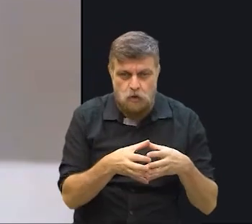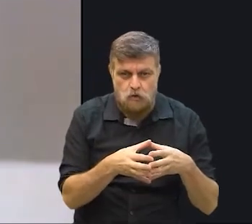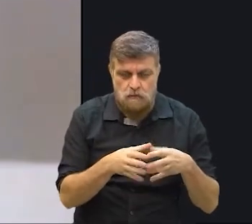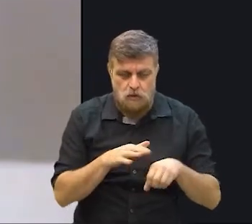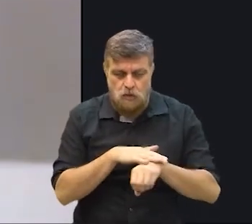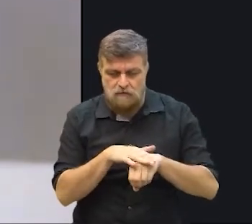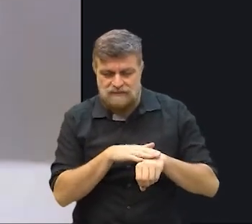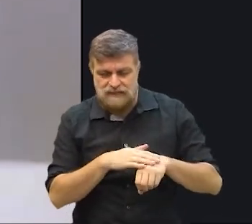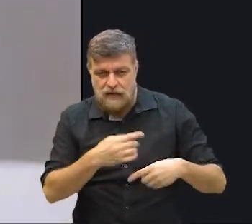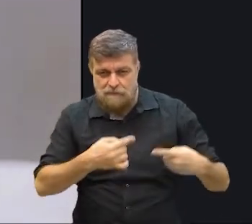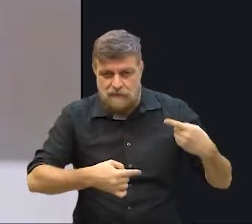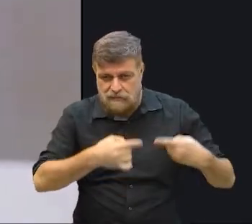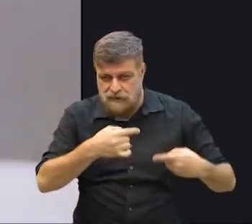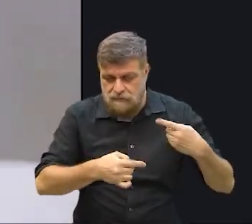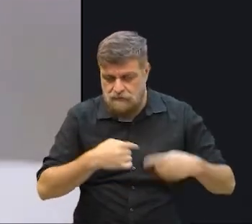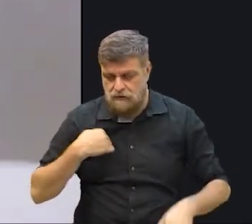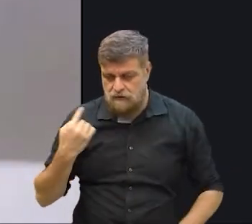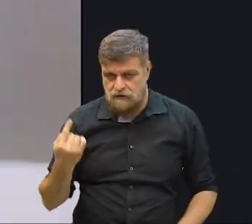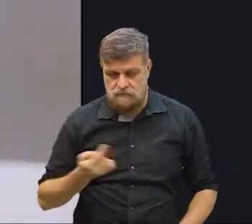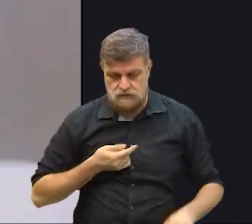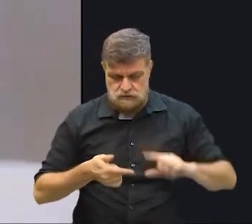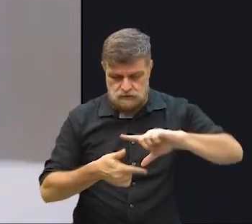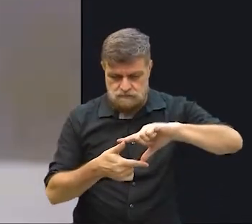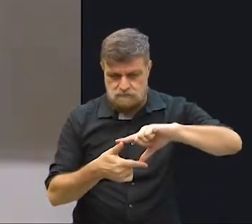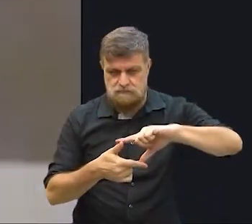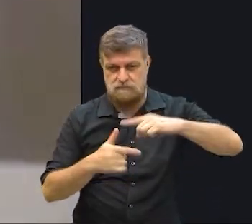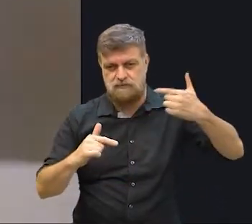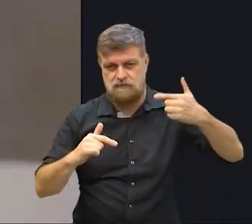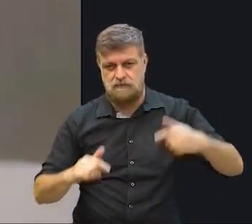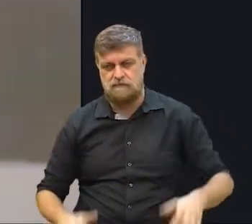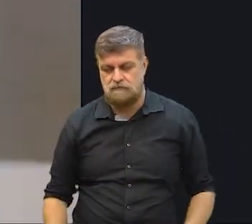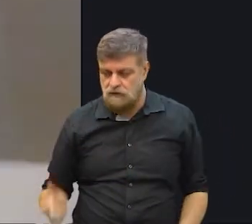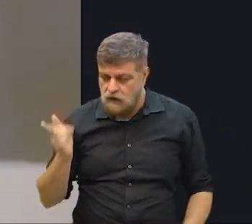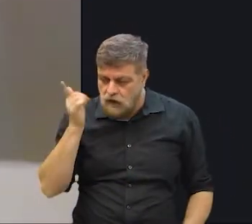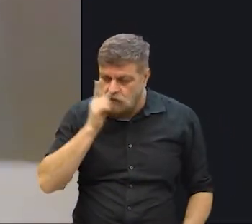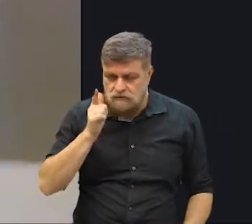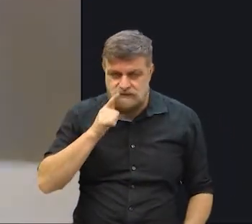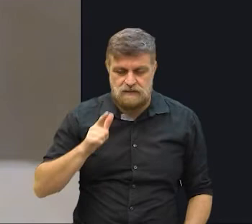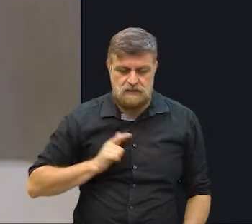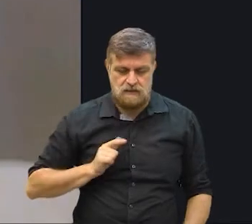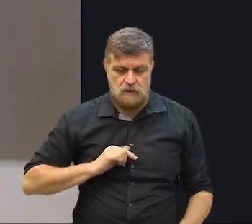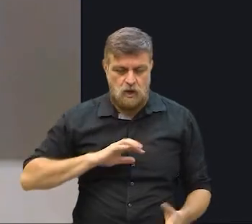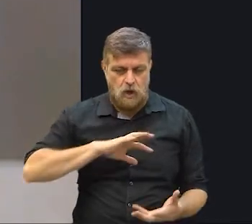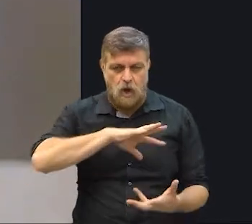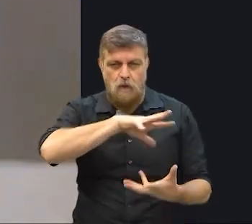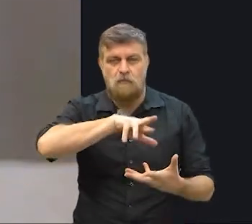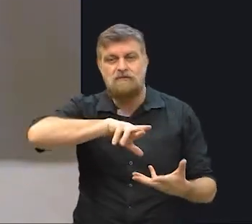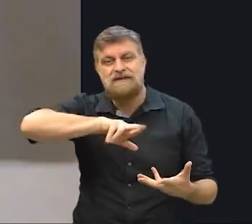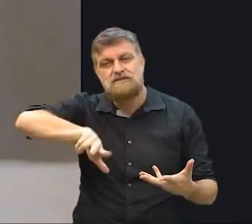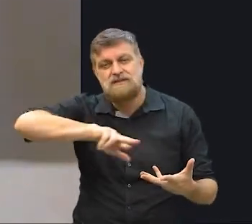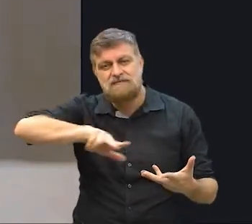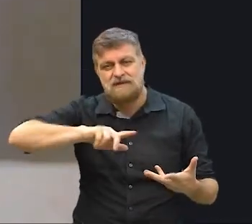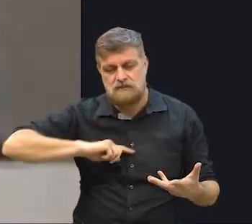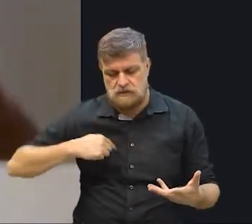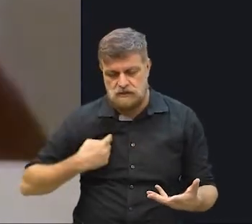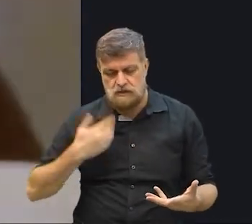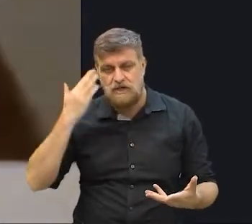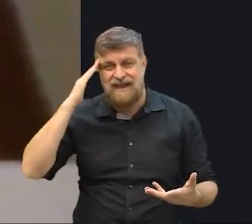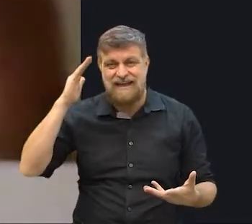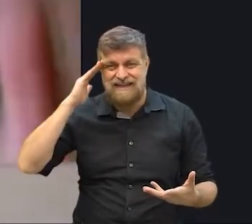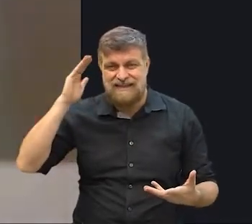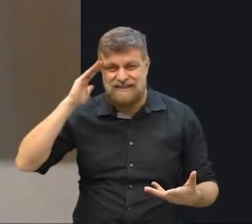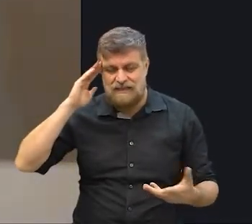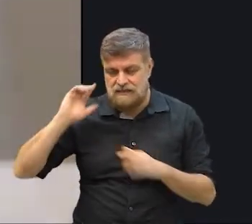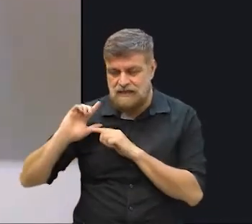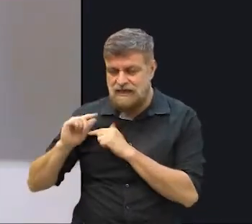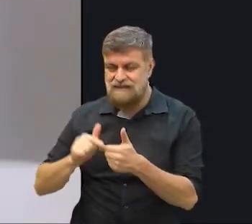Major, né, grupos para conversar, para debater, para sair desse casulo, para sair desse universo fechado e